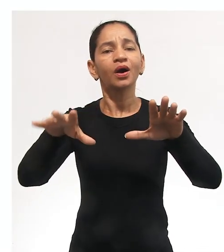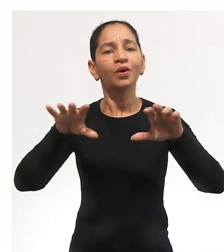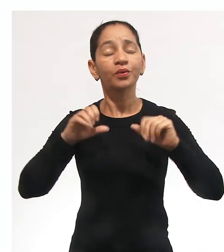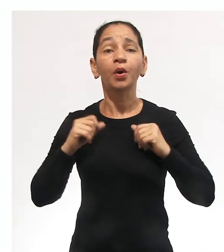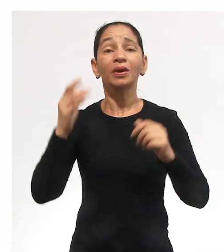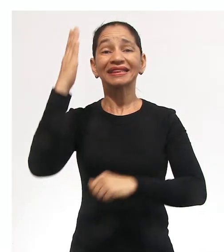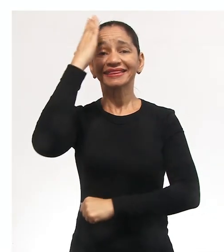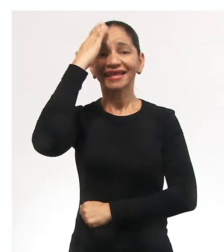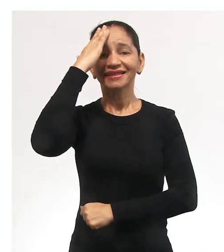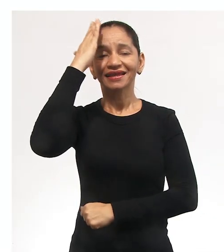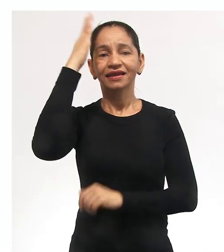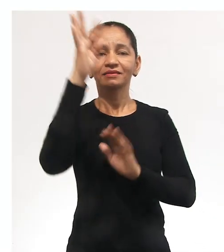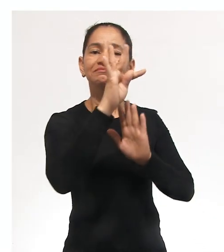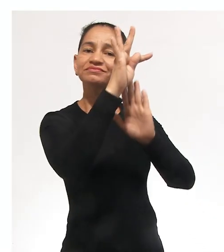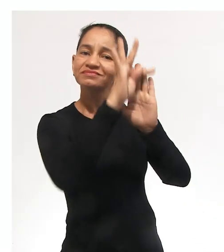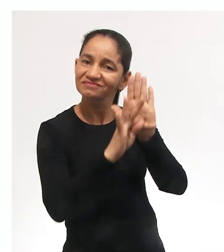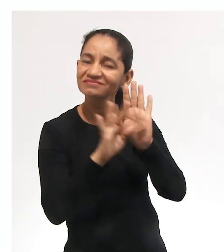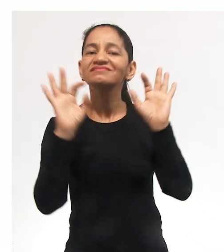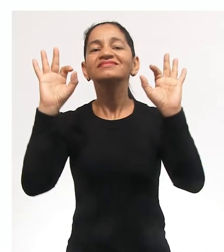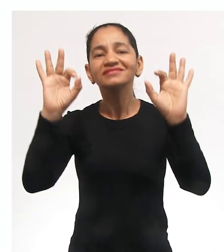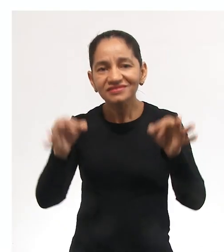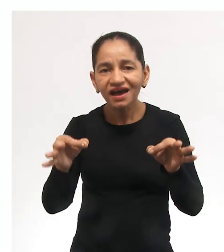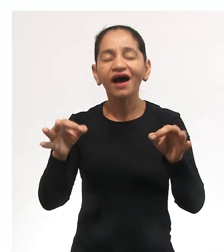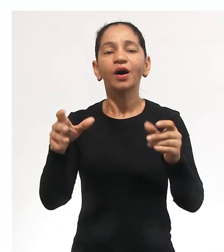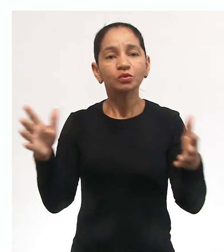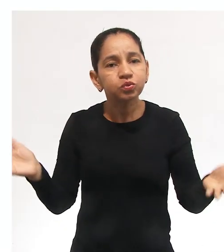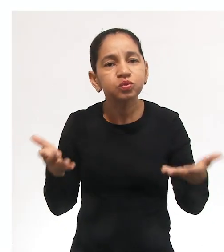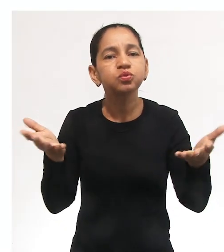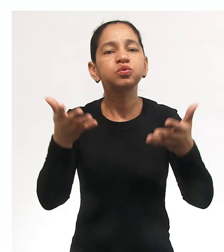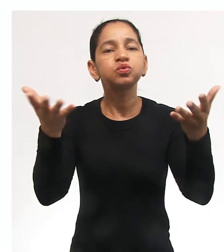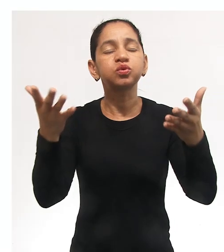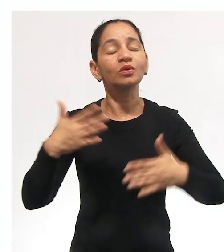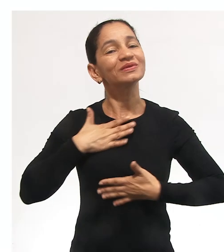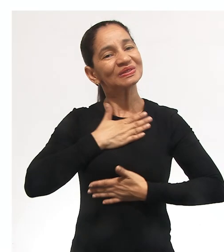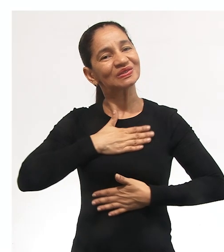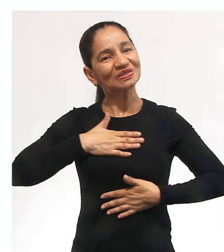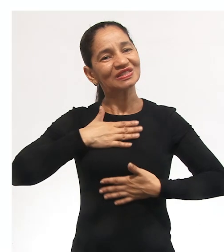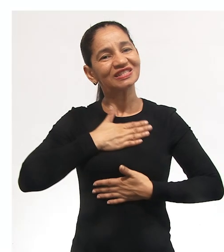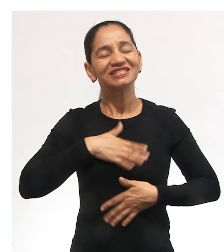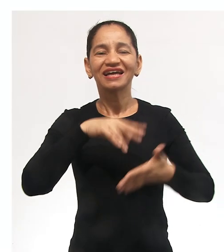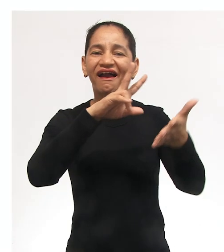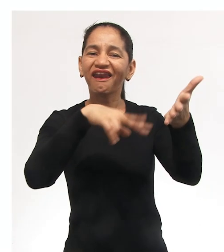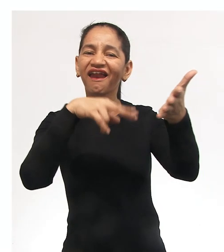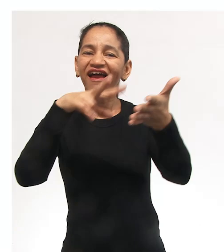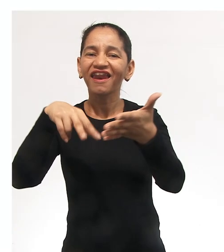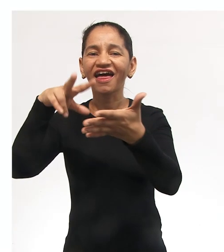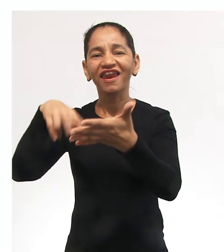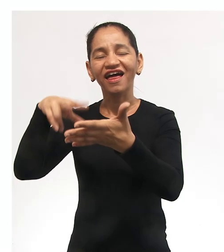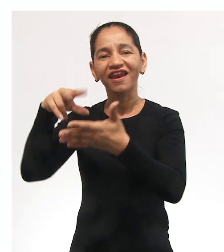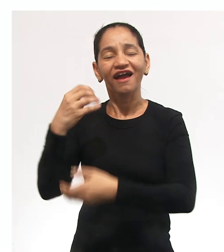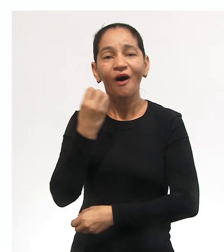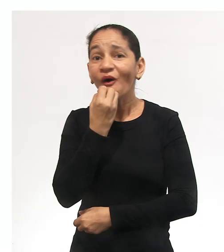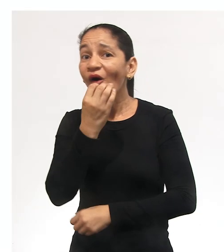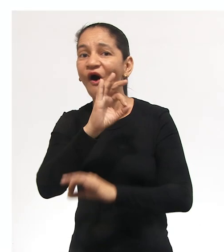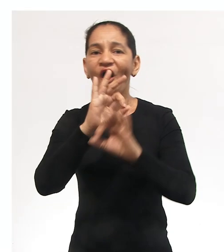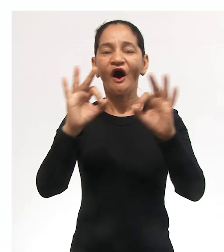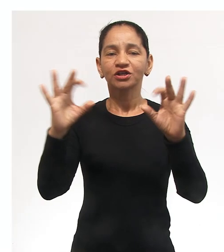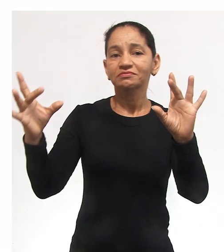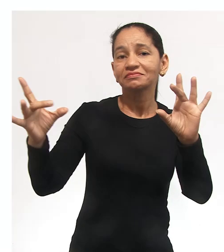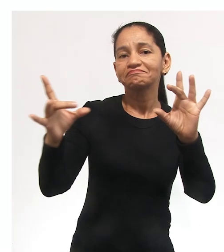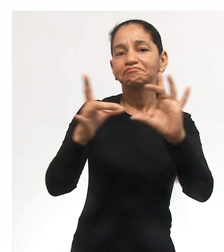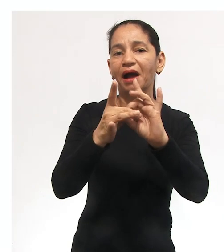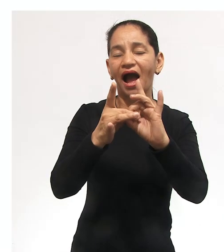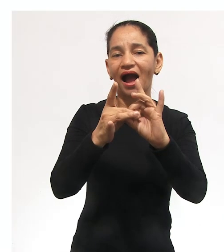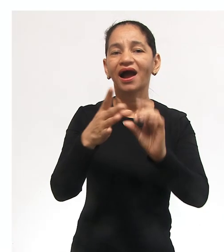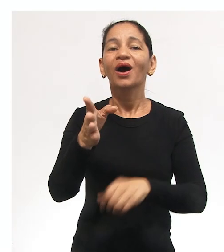de interpretação crítica, ela estimula o gosto pela leitura e escrita, e ela cria um elo entre